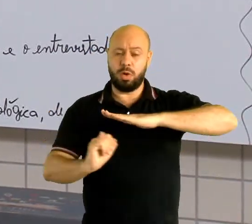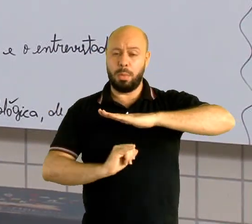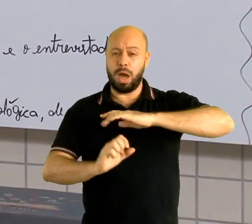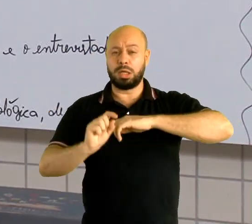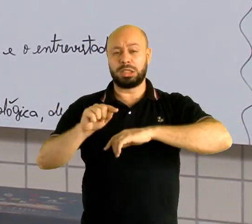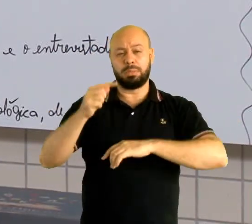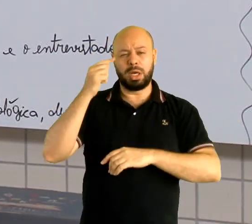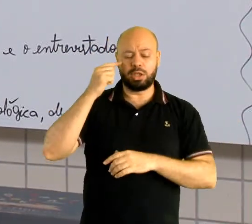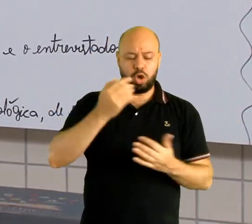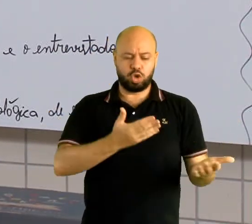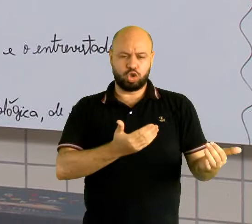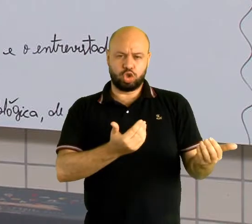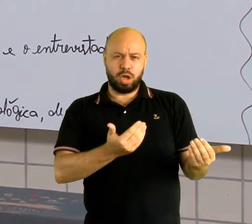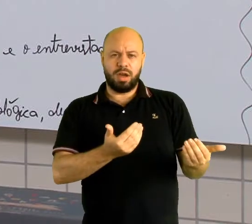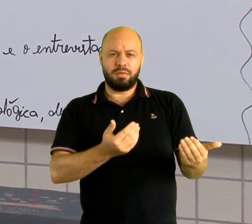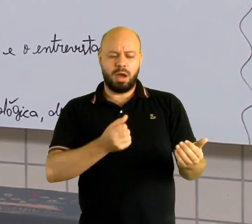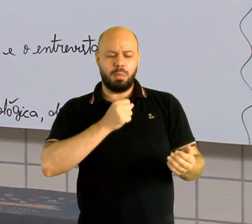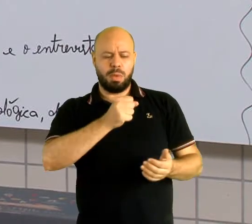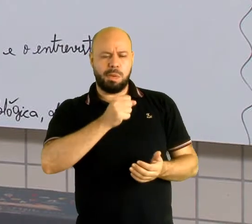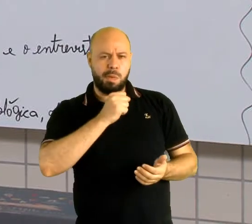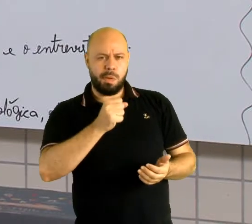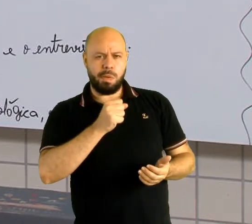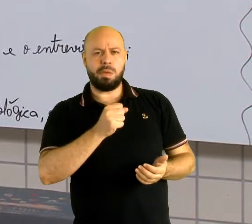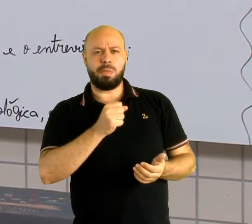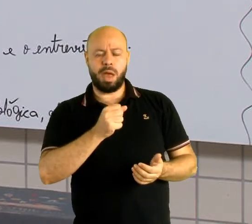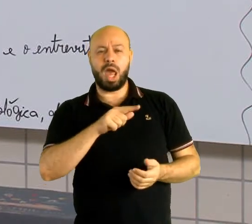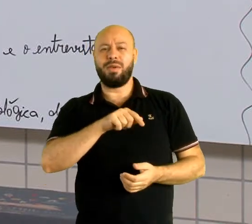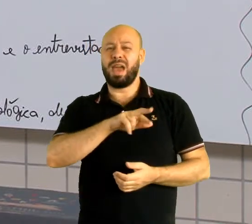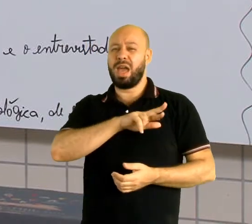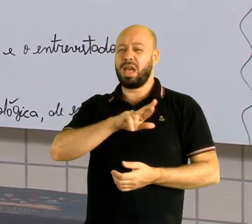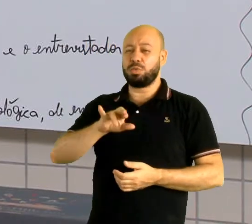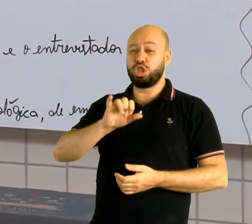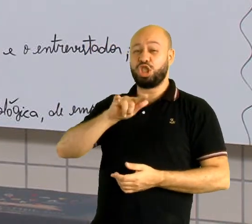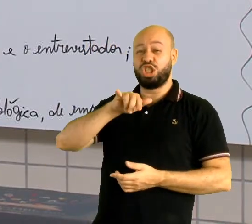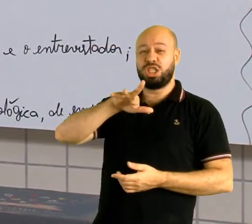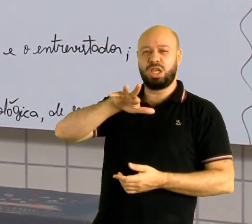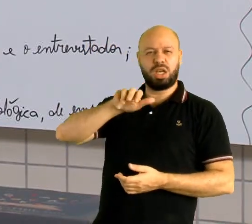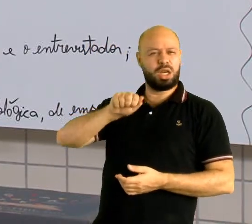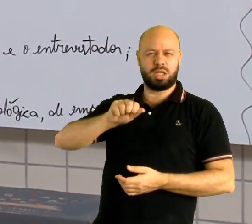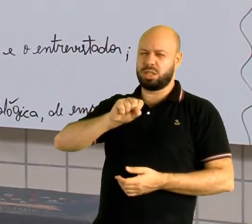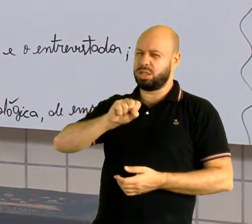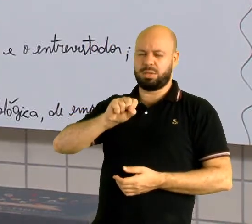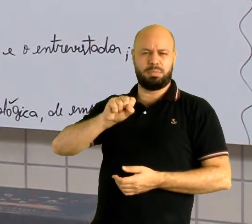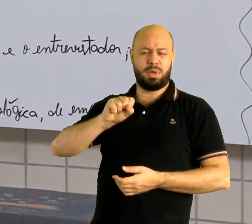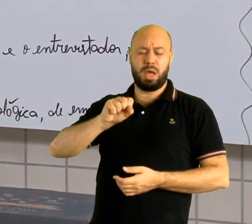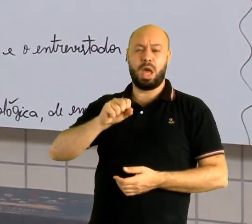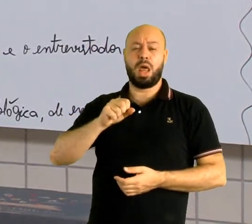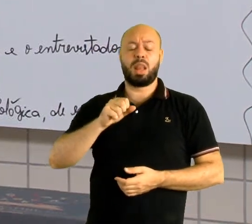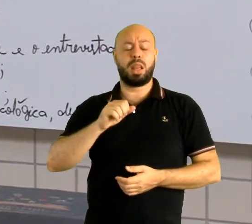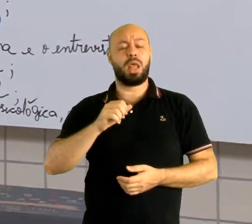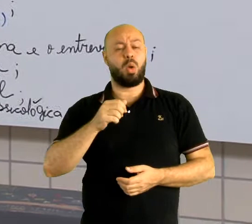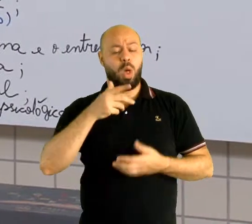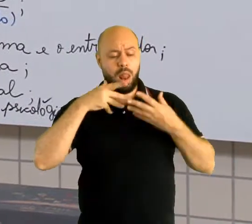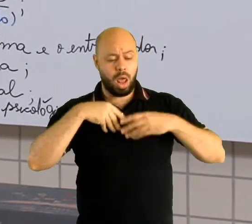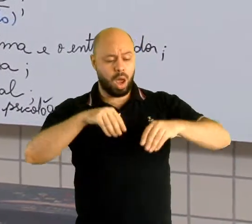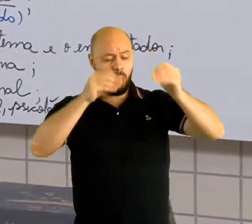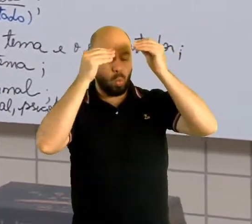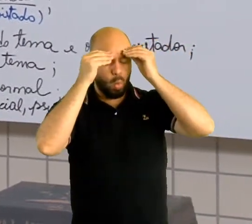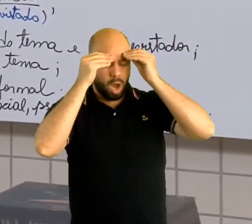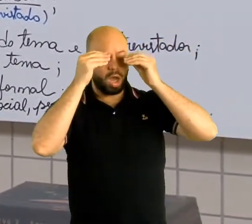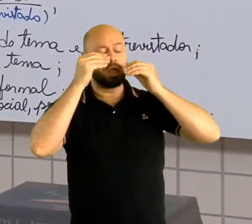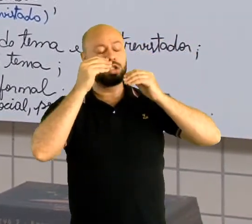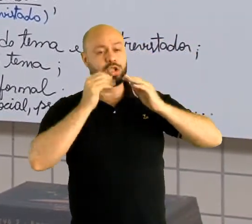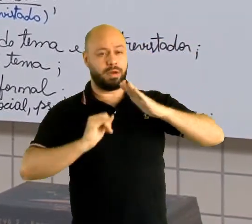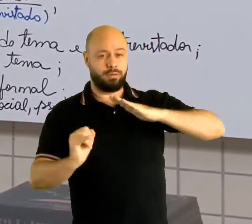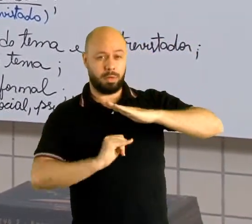um jovem, ele vai se utilizar de quê? De gírias, então vai ser uma linguagem mais informal.